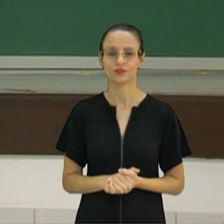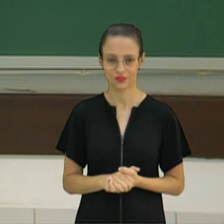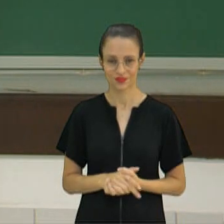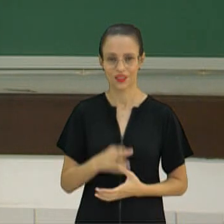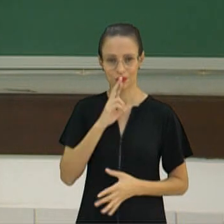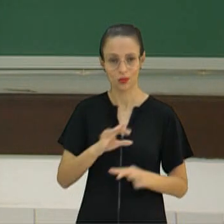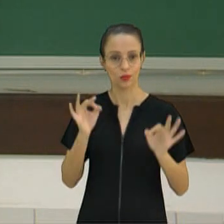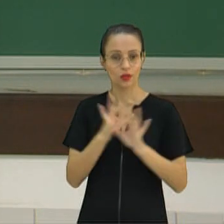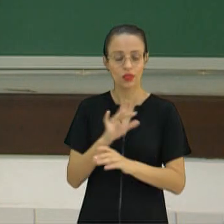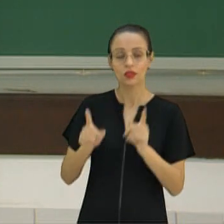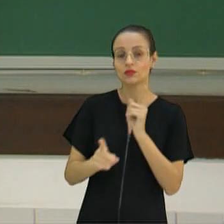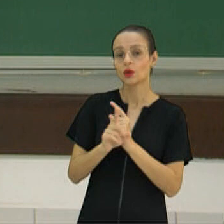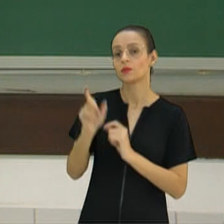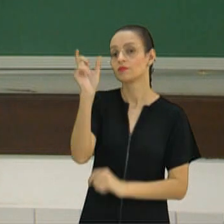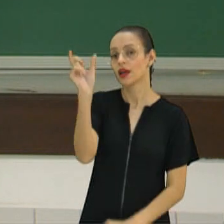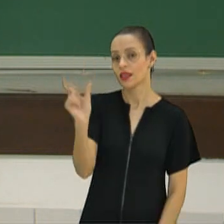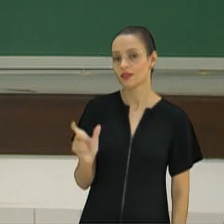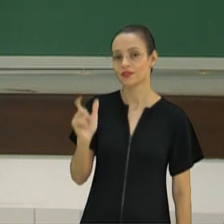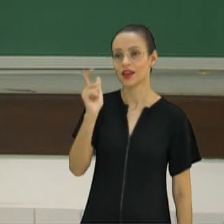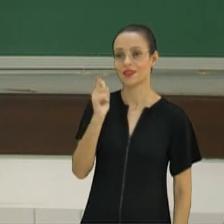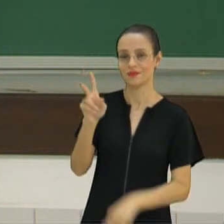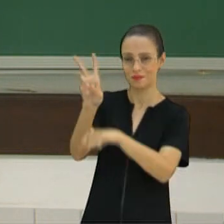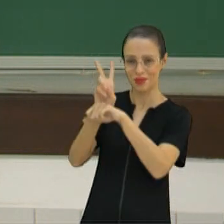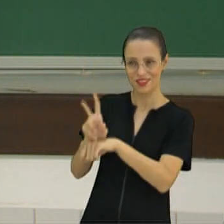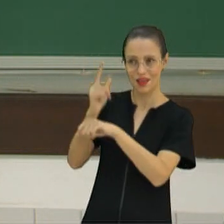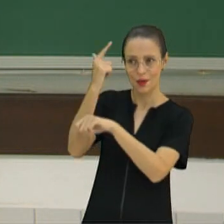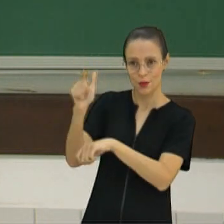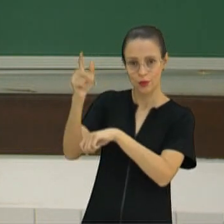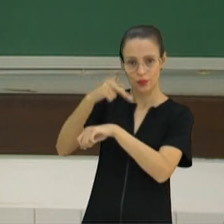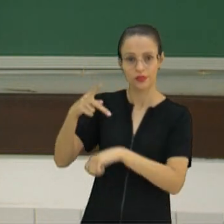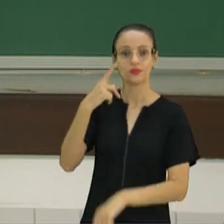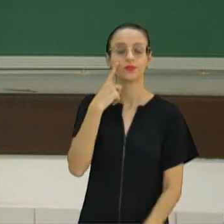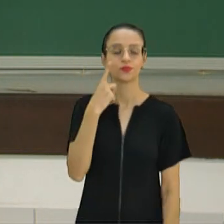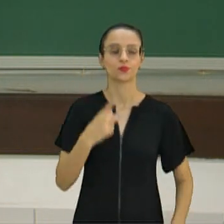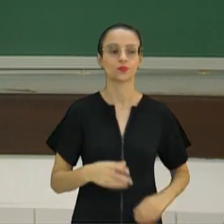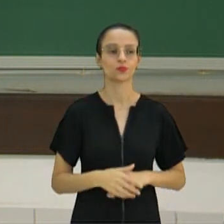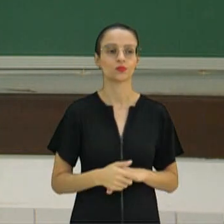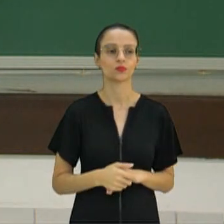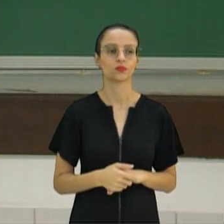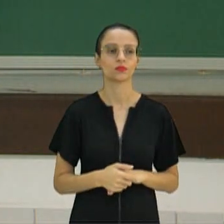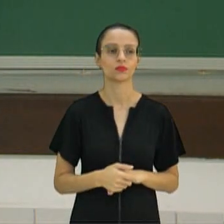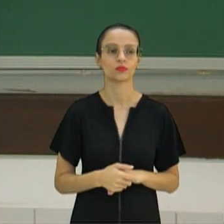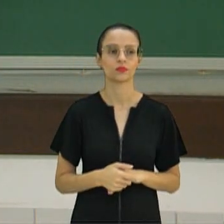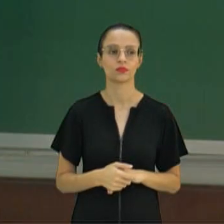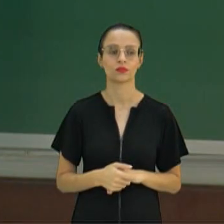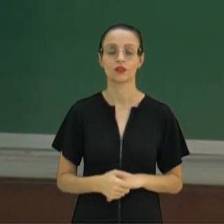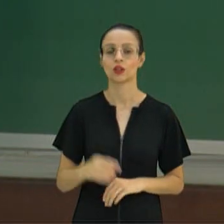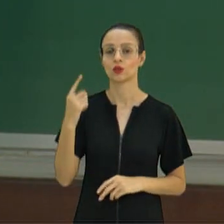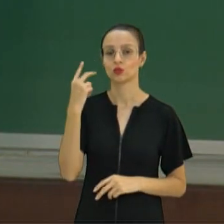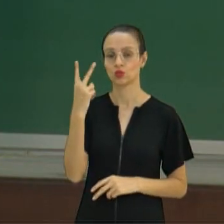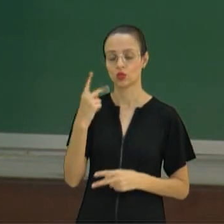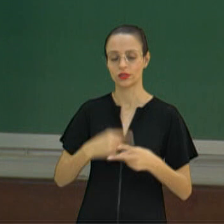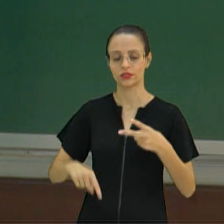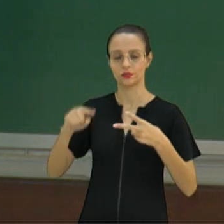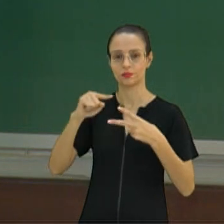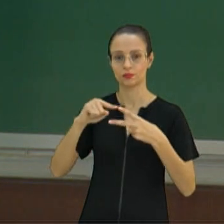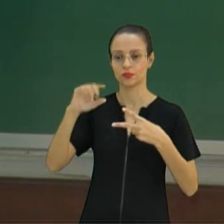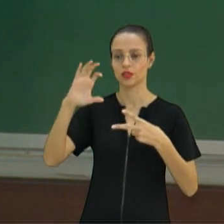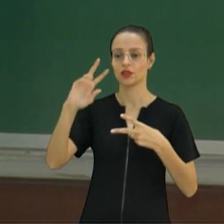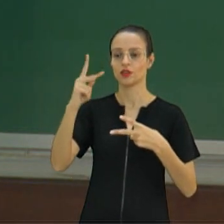Respondeu, identificou quais são as palavras estrangeiras desse trecho? Vejamos. São duas. Letra